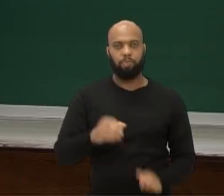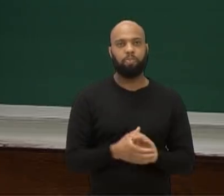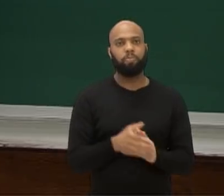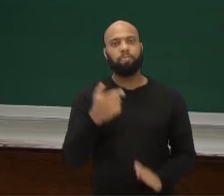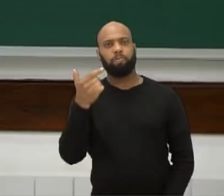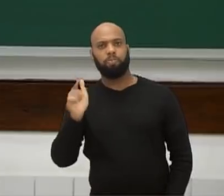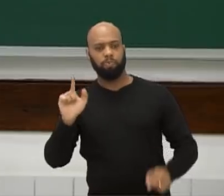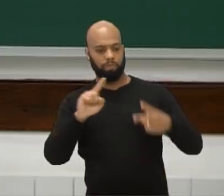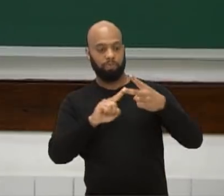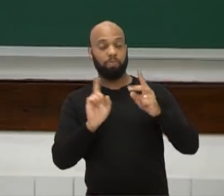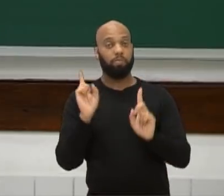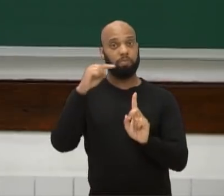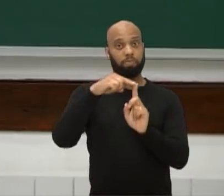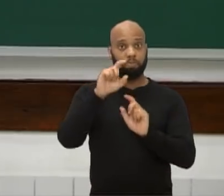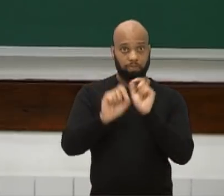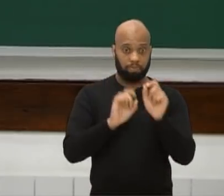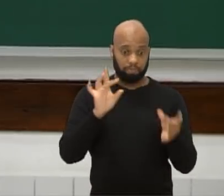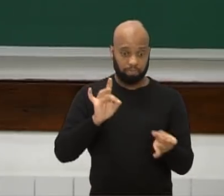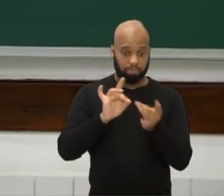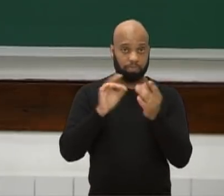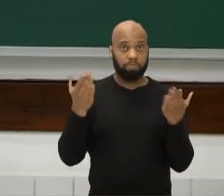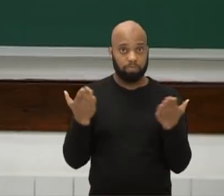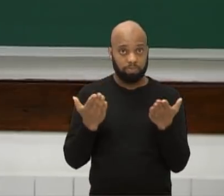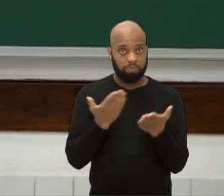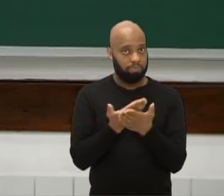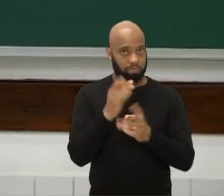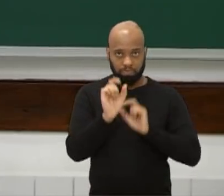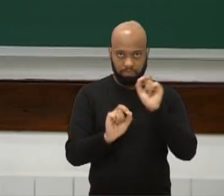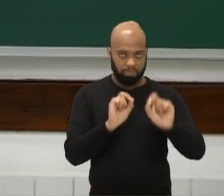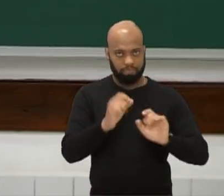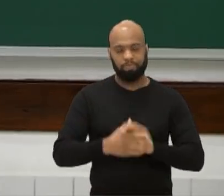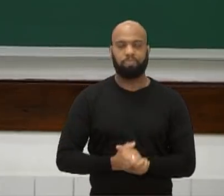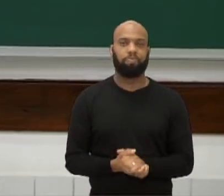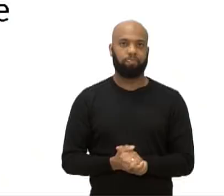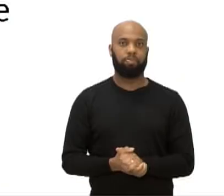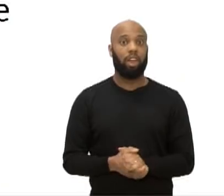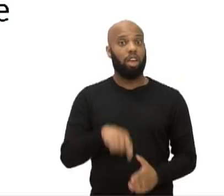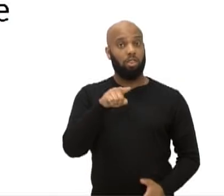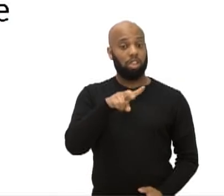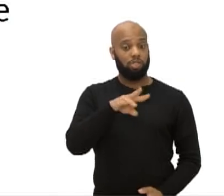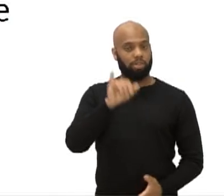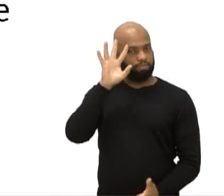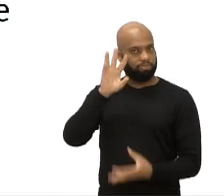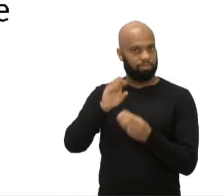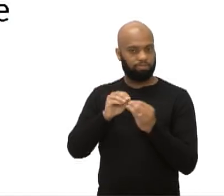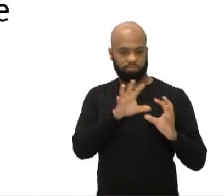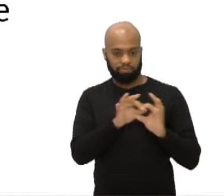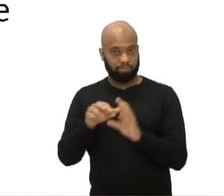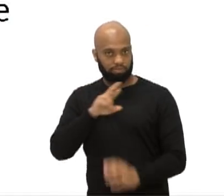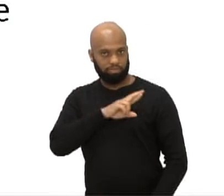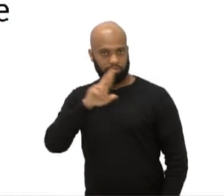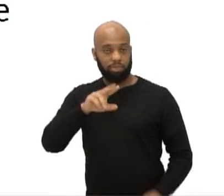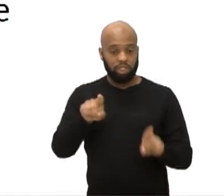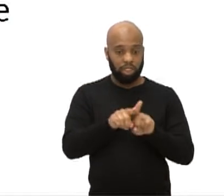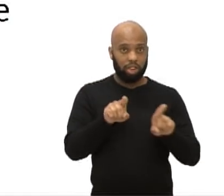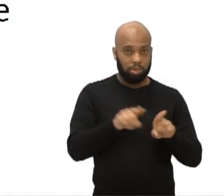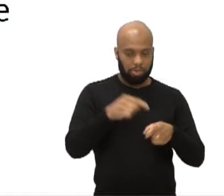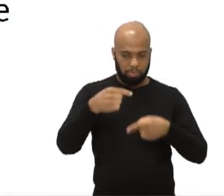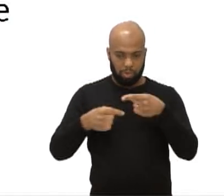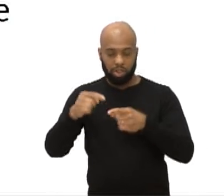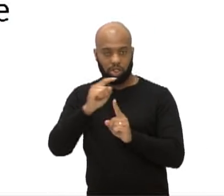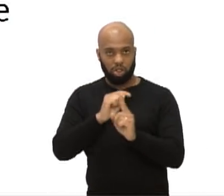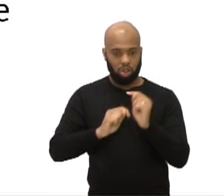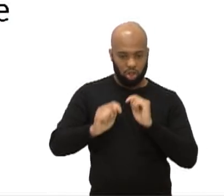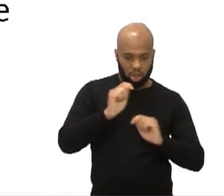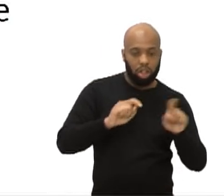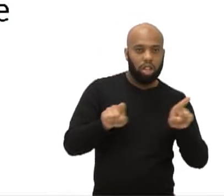outro objetivo específico dessa aula é o seguinte: compreender o contexto religioso, político e econômico e